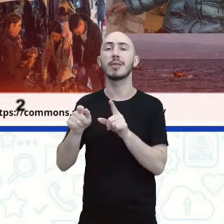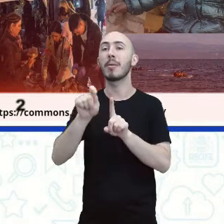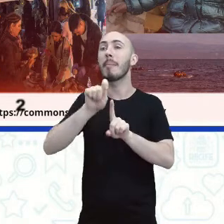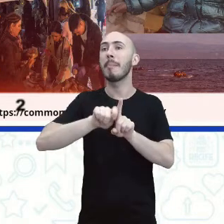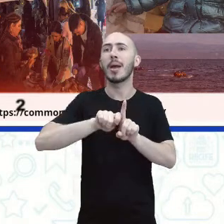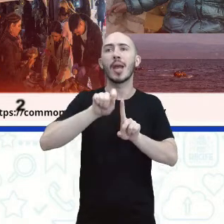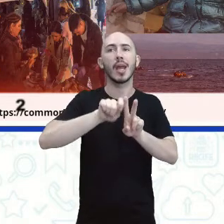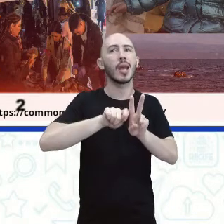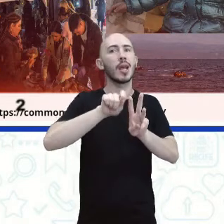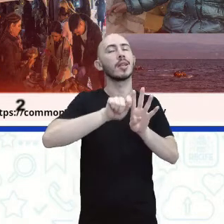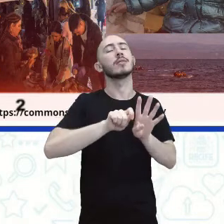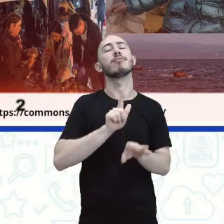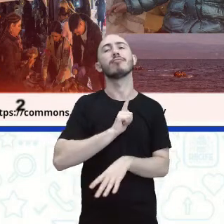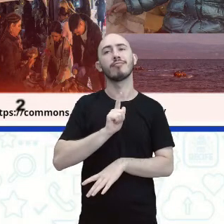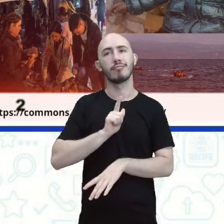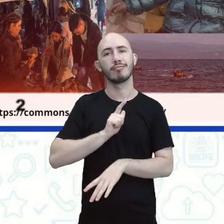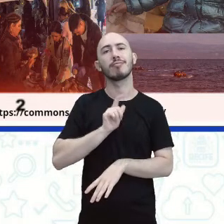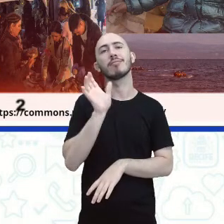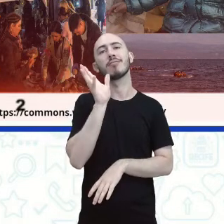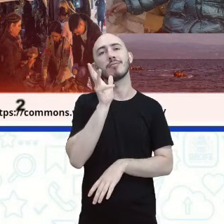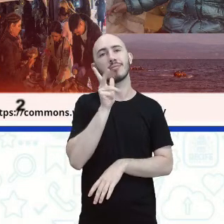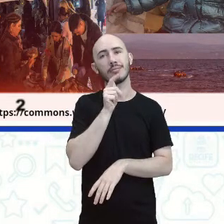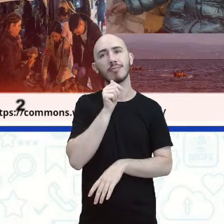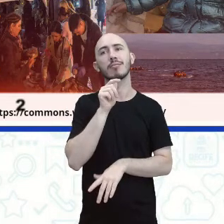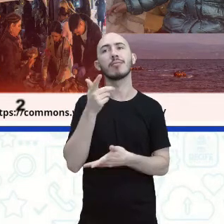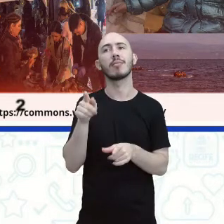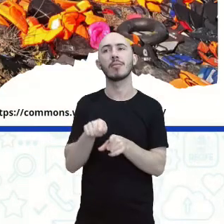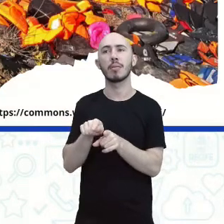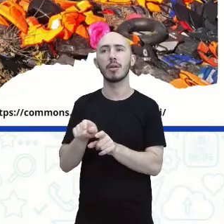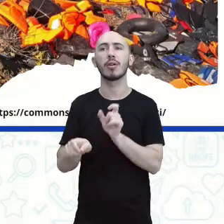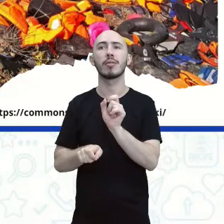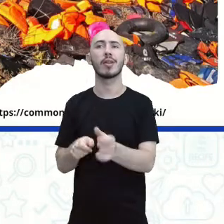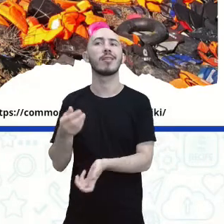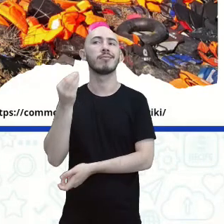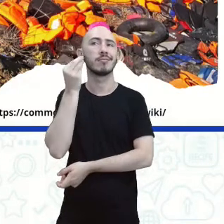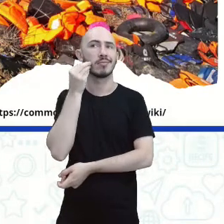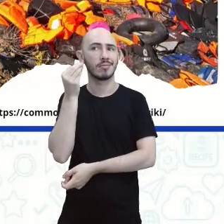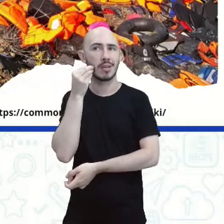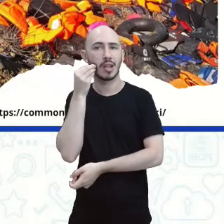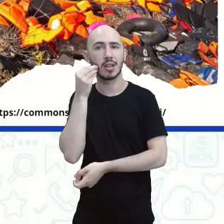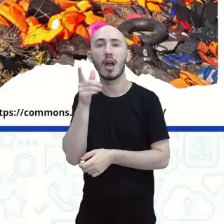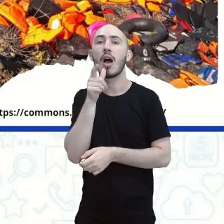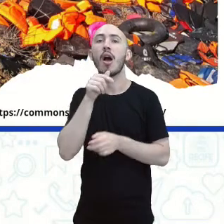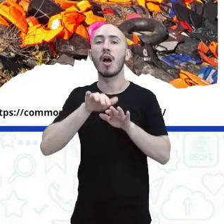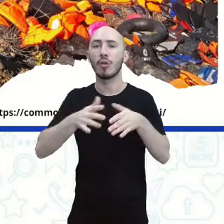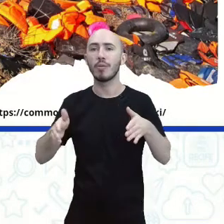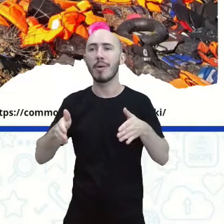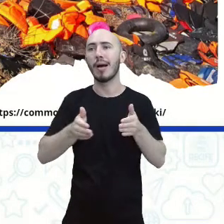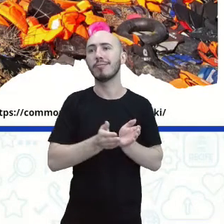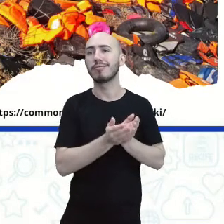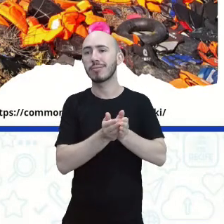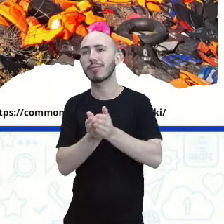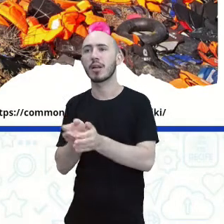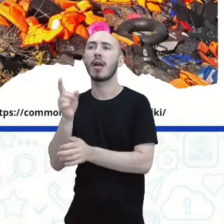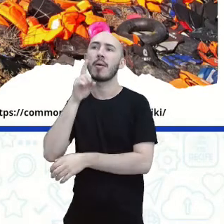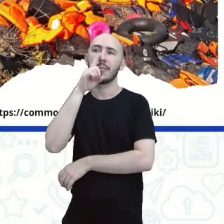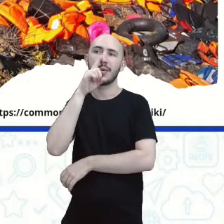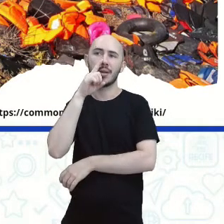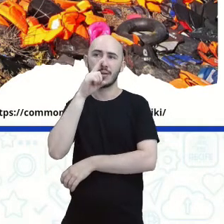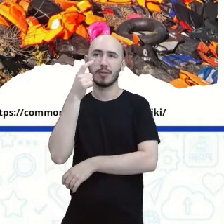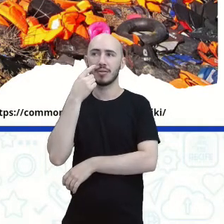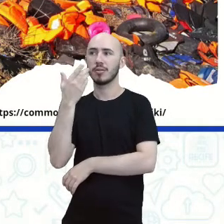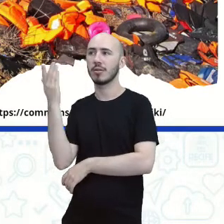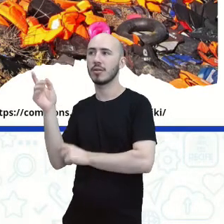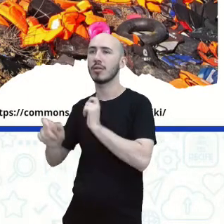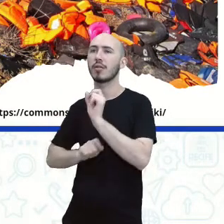em barracas, em tendas lá. E muitos fazem travessias muito perigosas, tá? Ó, Isso. ali, por exemplo, vocês estão vendo aqui do